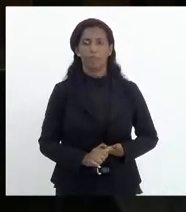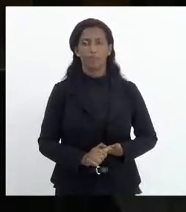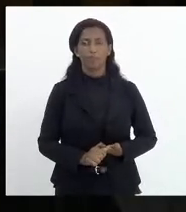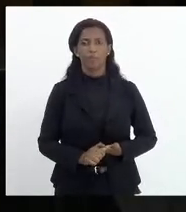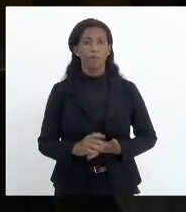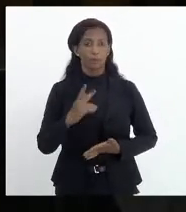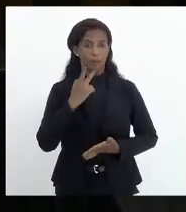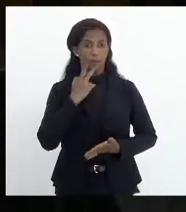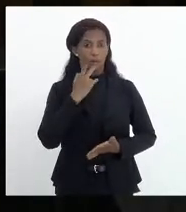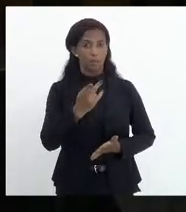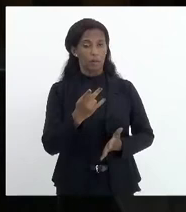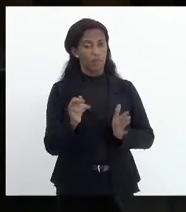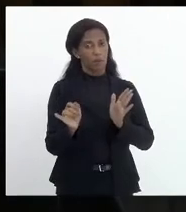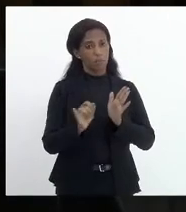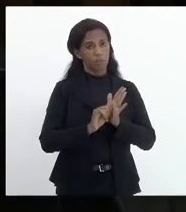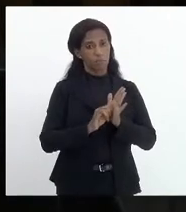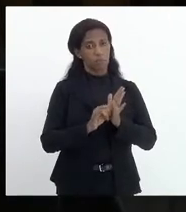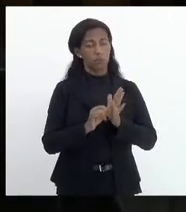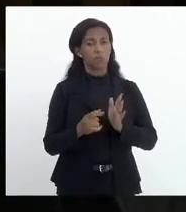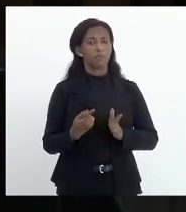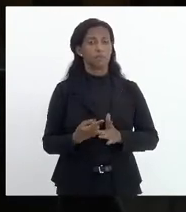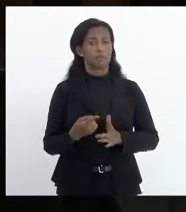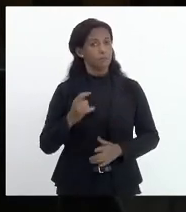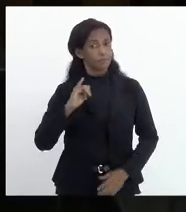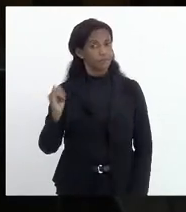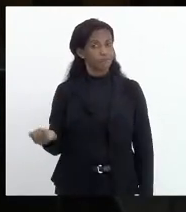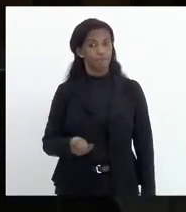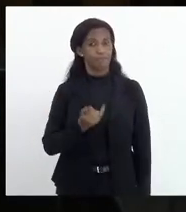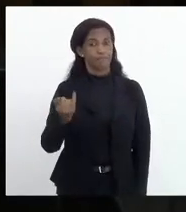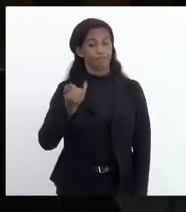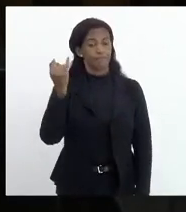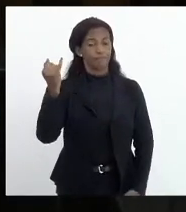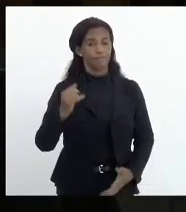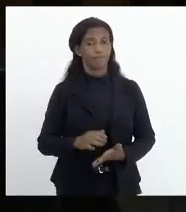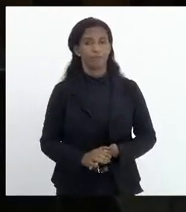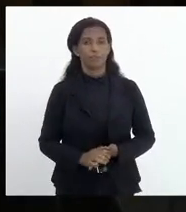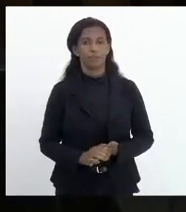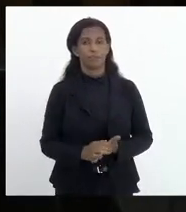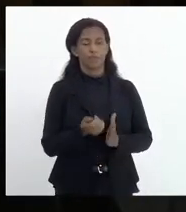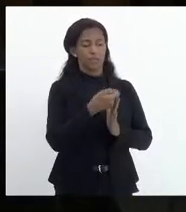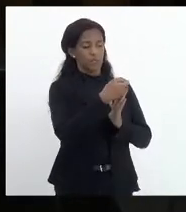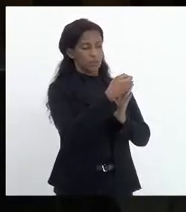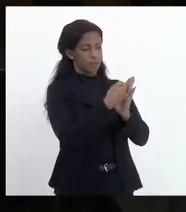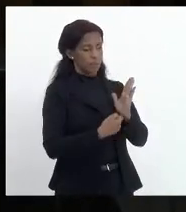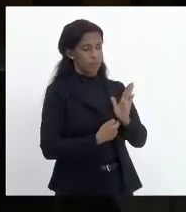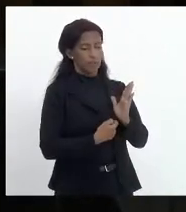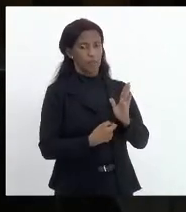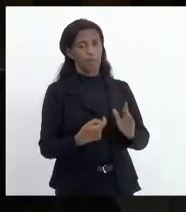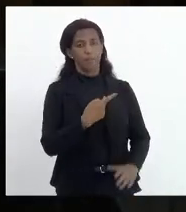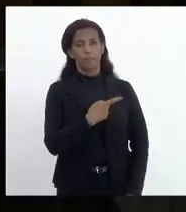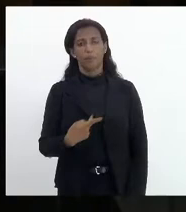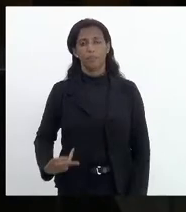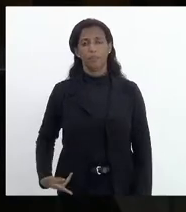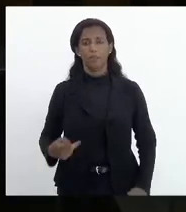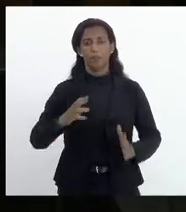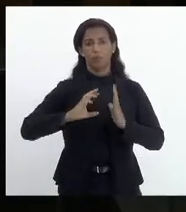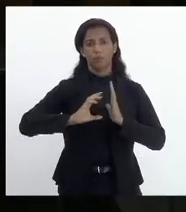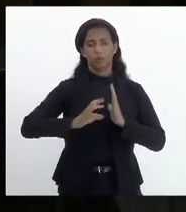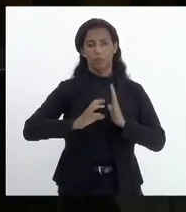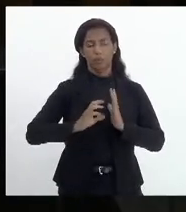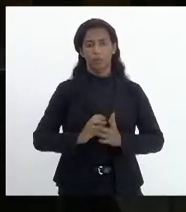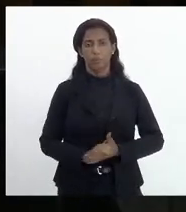as tua nota é oportuna a escrita pelo presidente do cidadania